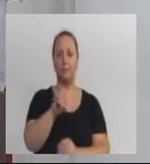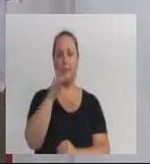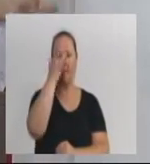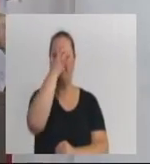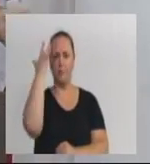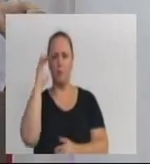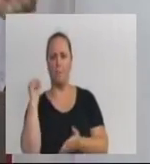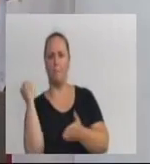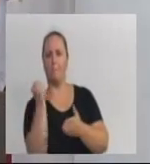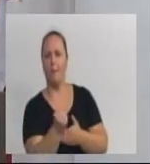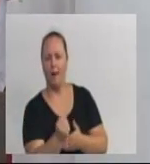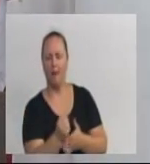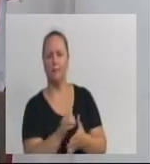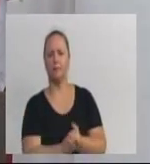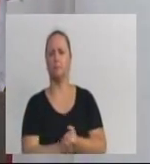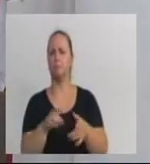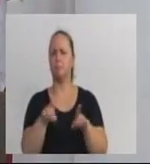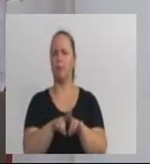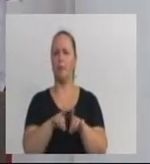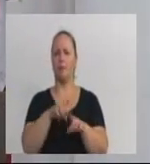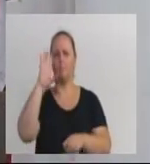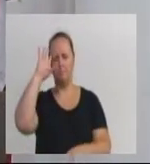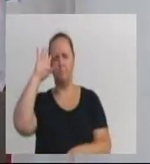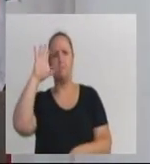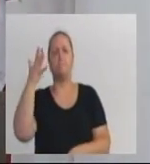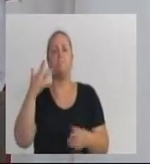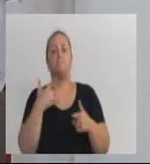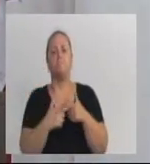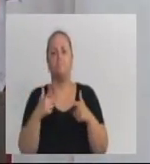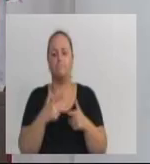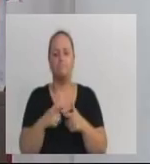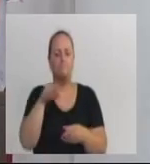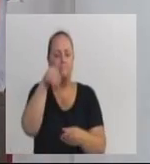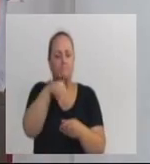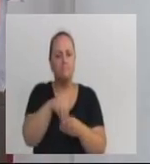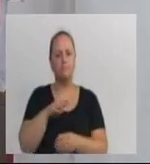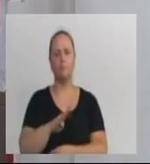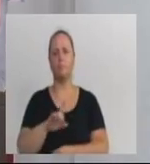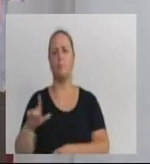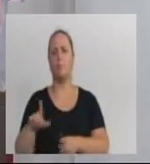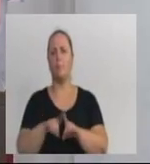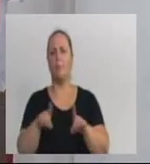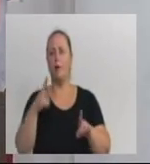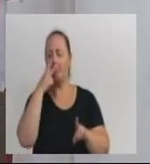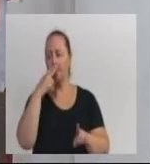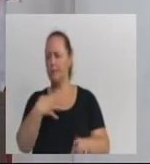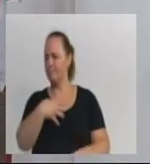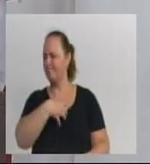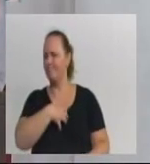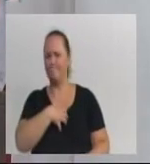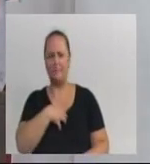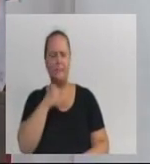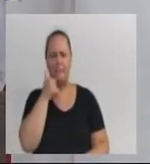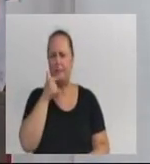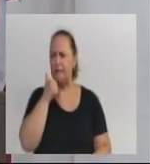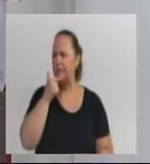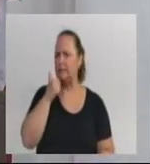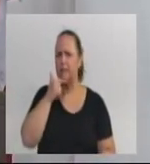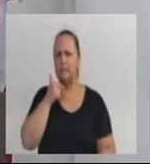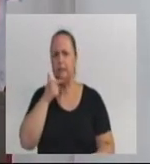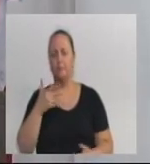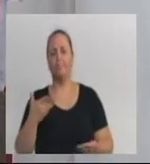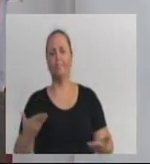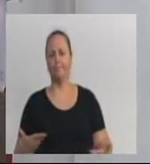a resolução dos problemas que acontecem na cidade e que certamente se vê de mãos atadas, se sente impotente em função disso. E é